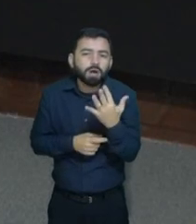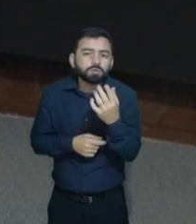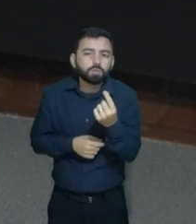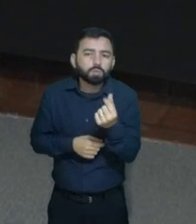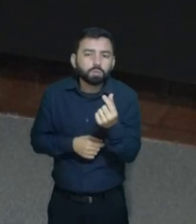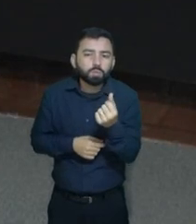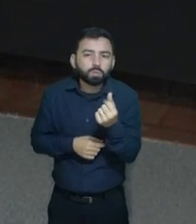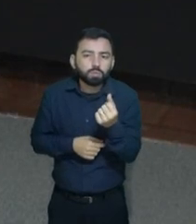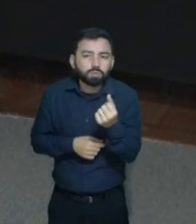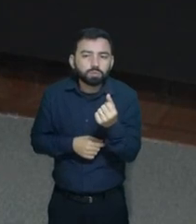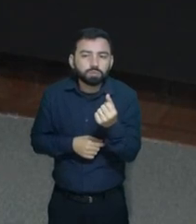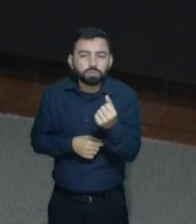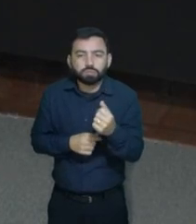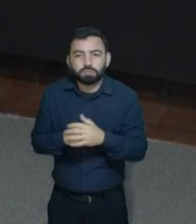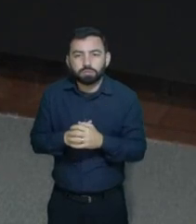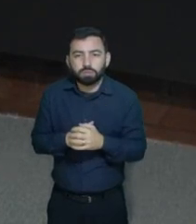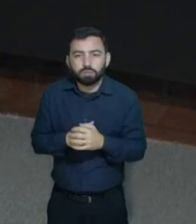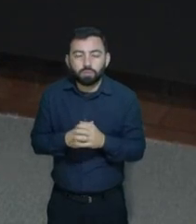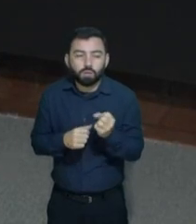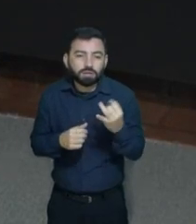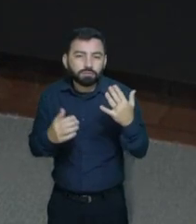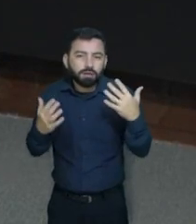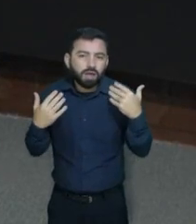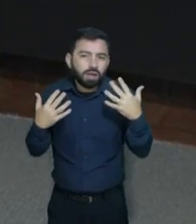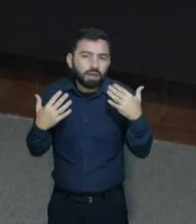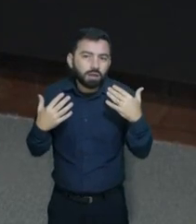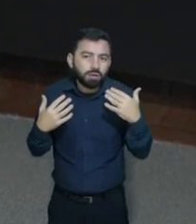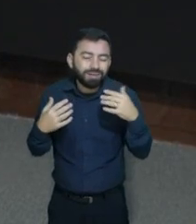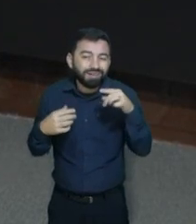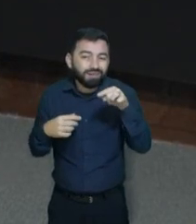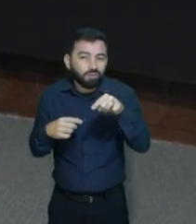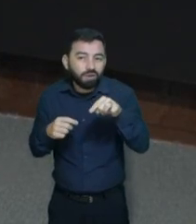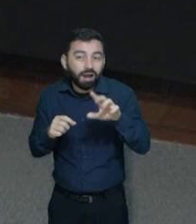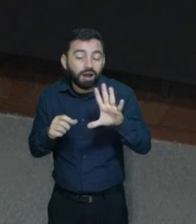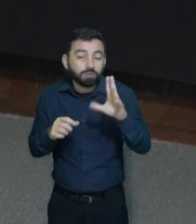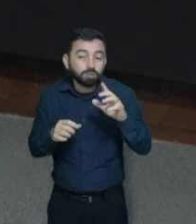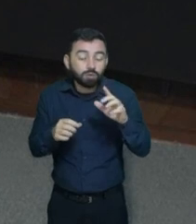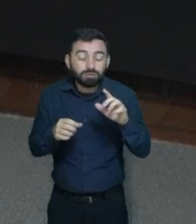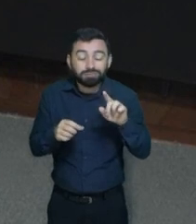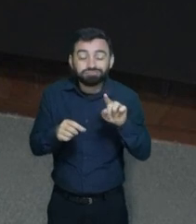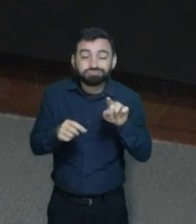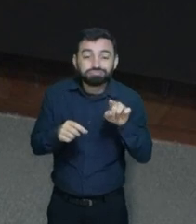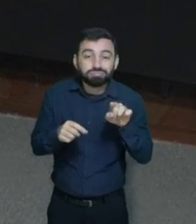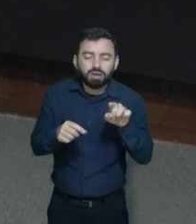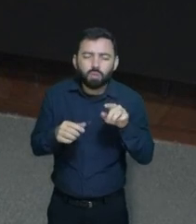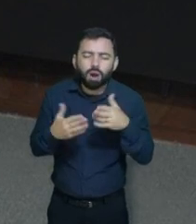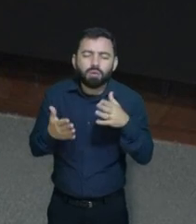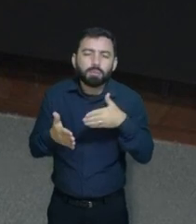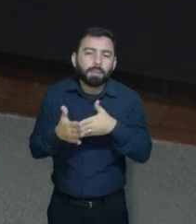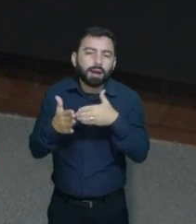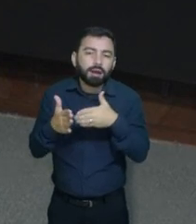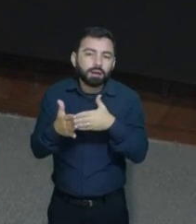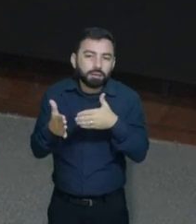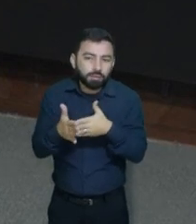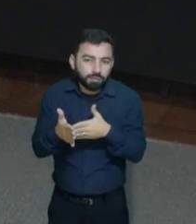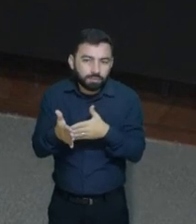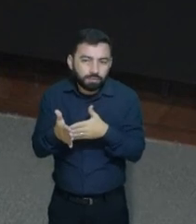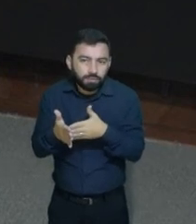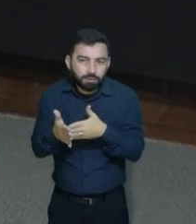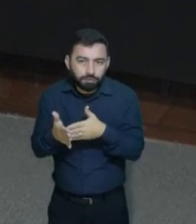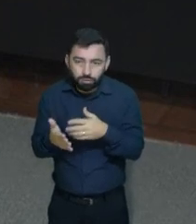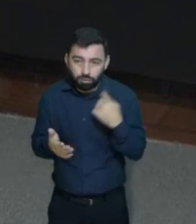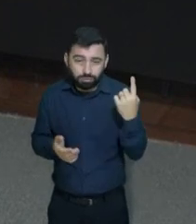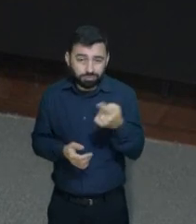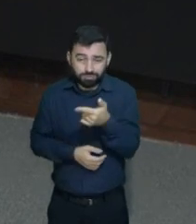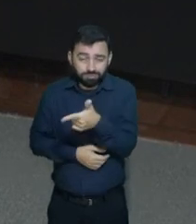que é o custo daquilo, quanto que aquele verão, o que, que aquele verão causou, é, qual que foi o impacto. Né? A gente